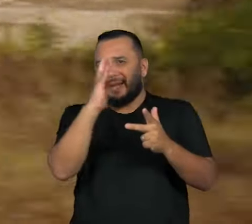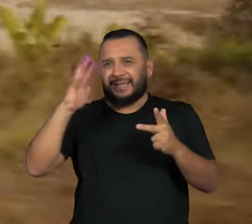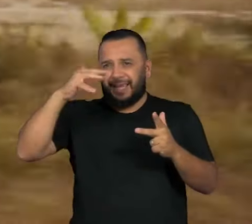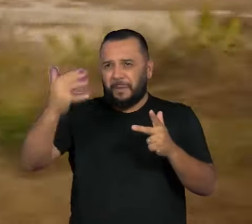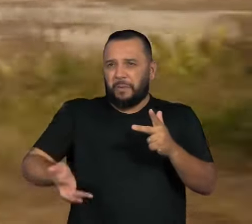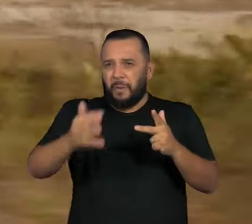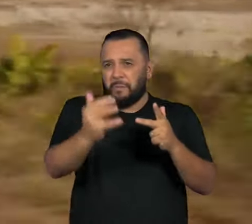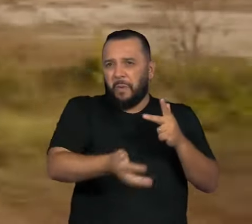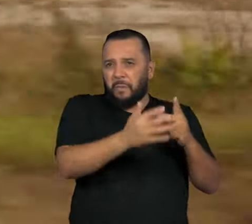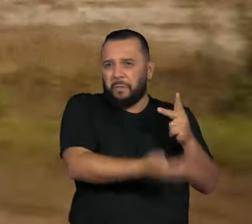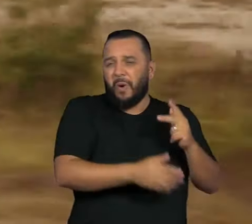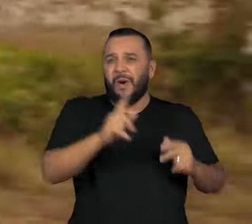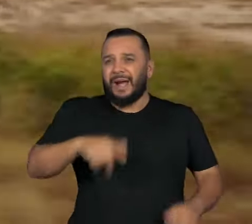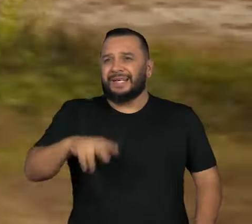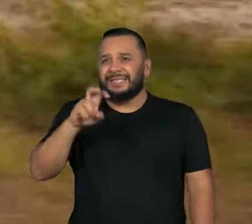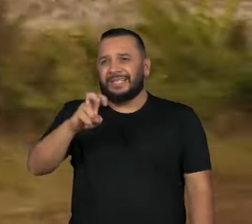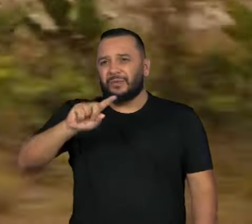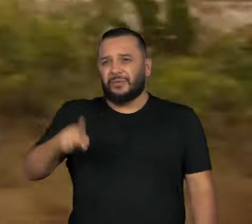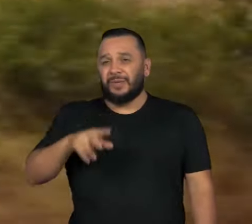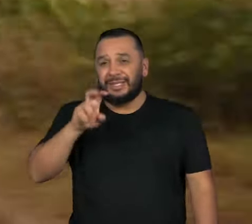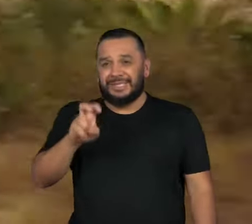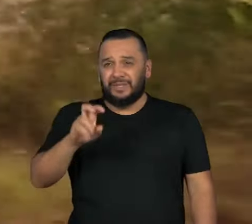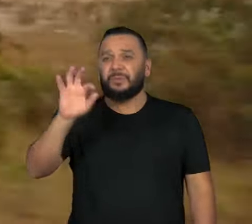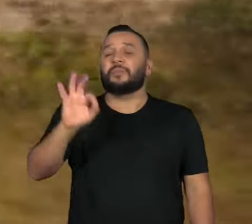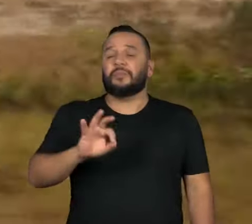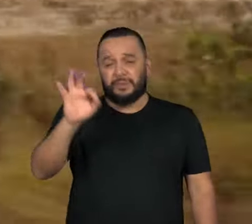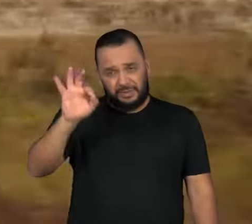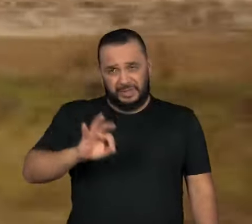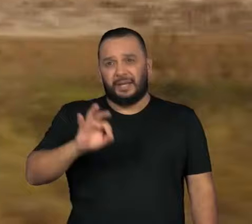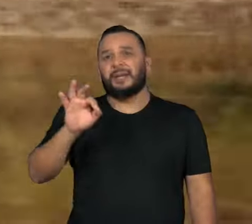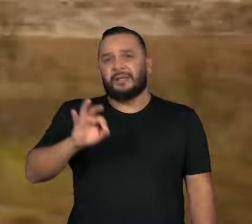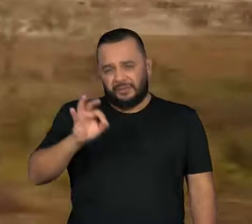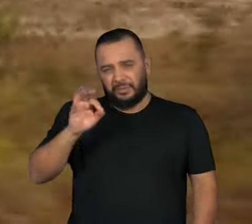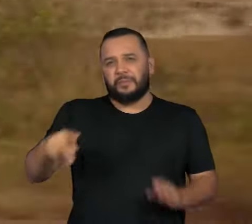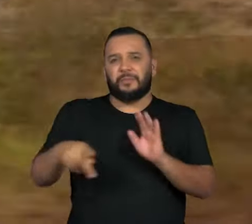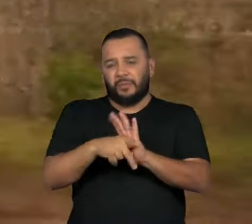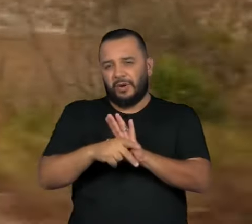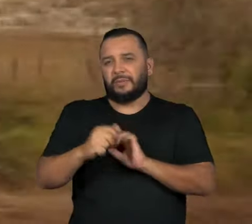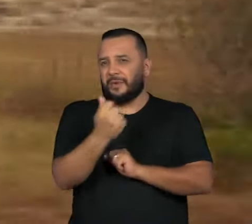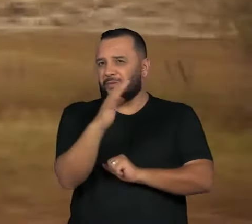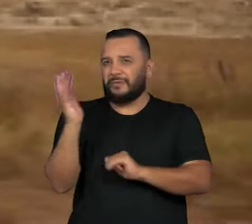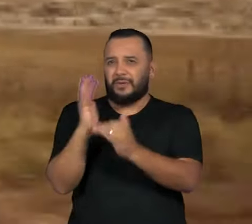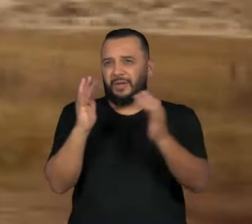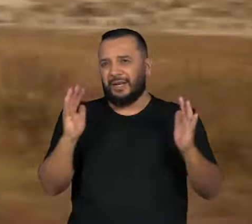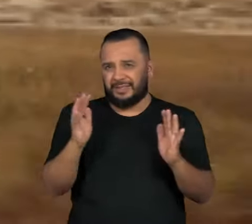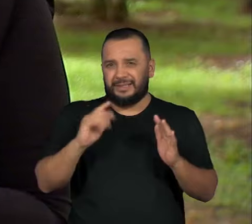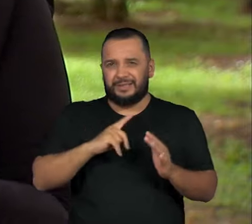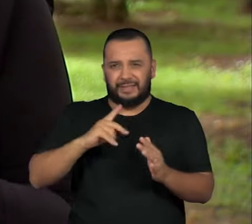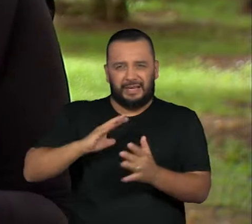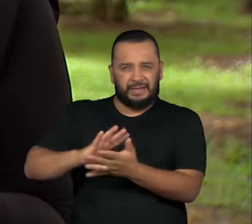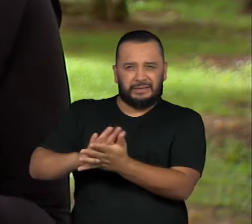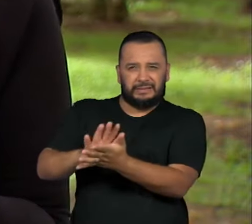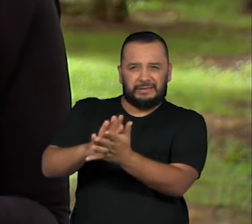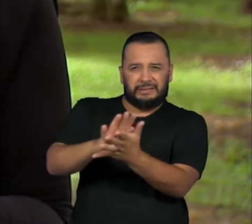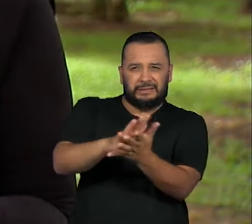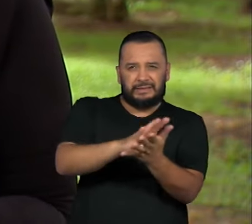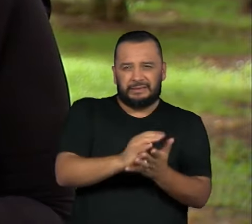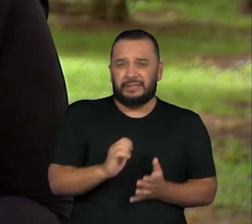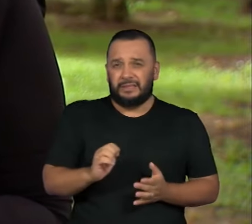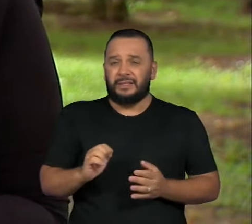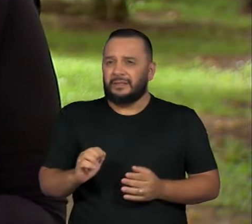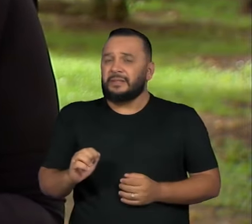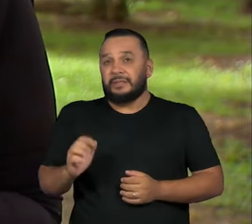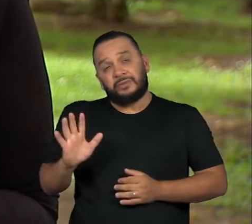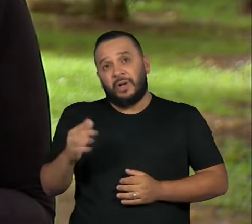5,5% de toda remanescente da floresta num estado de degradação. Quando a gente